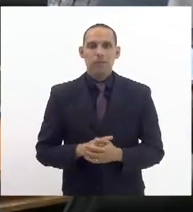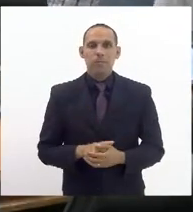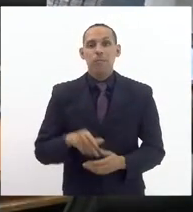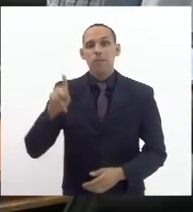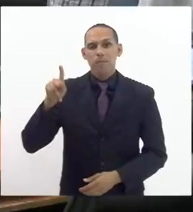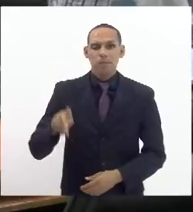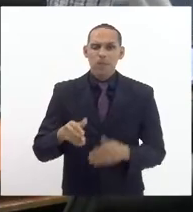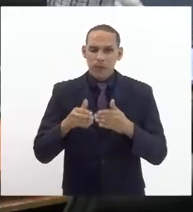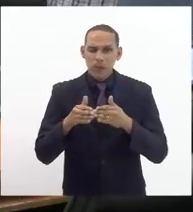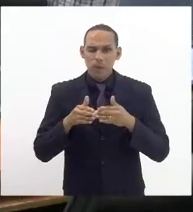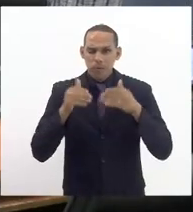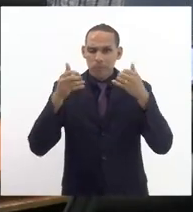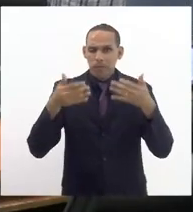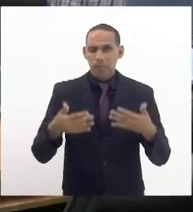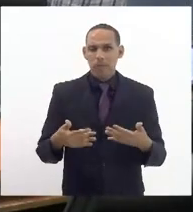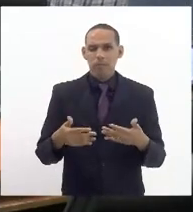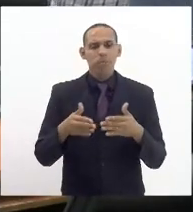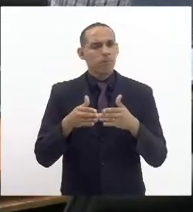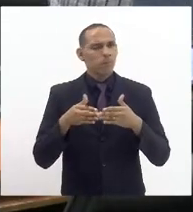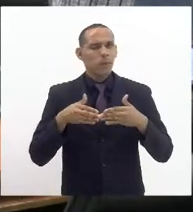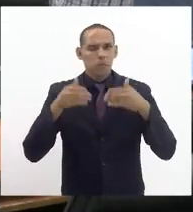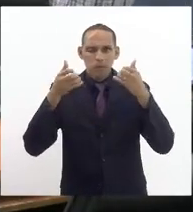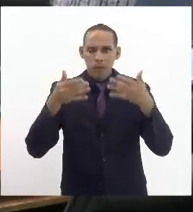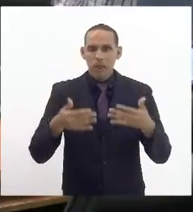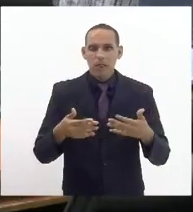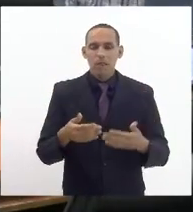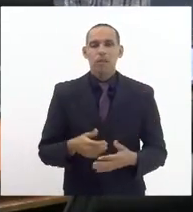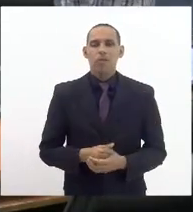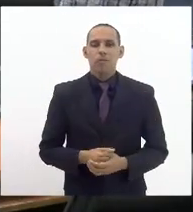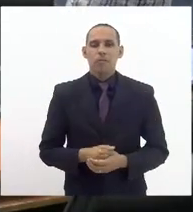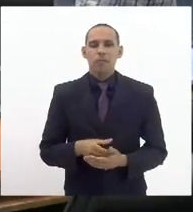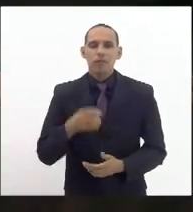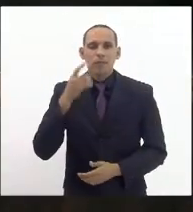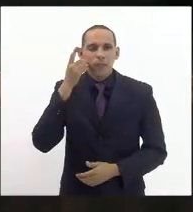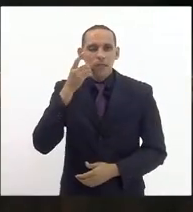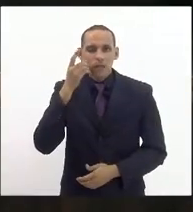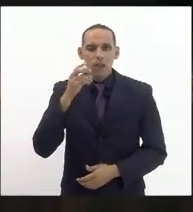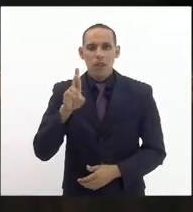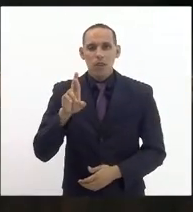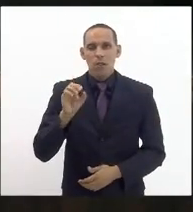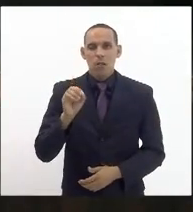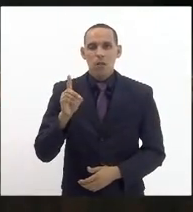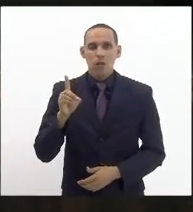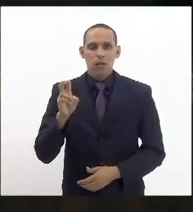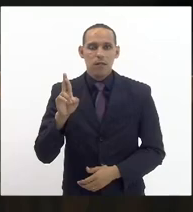Presidente, pela ordem. Pela ordem. Deputado Rodrigo.